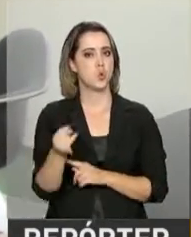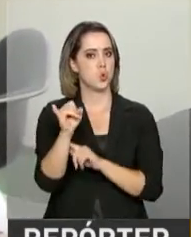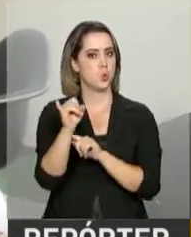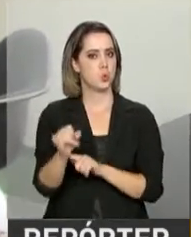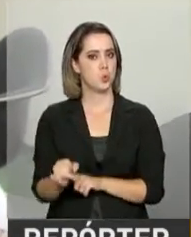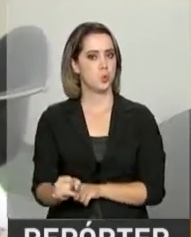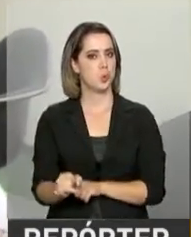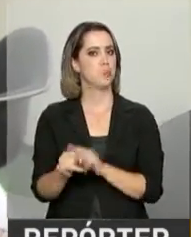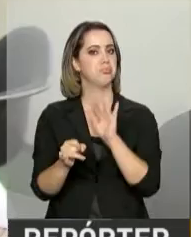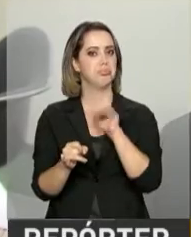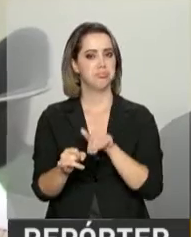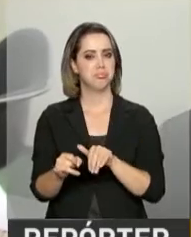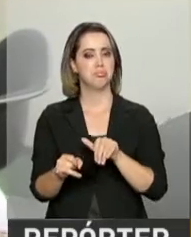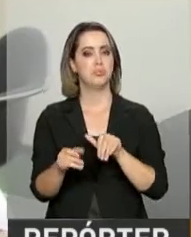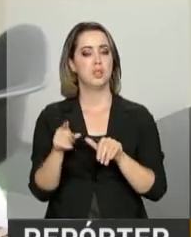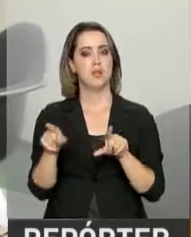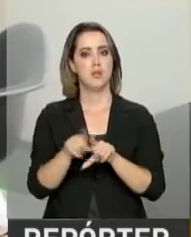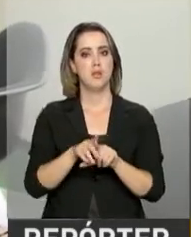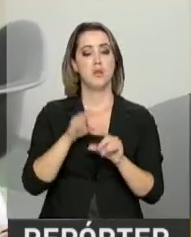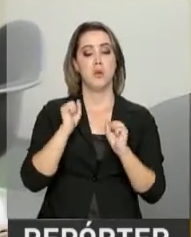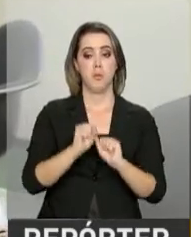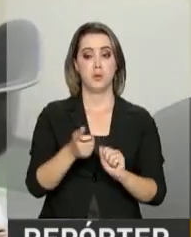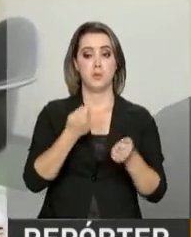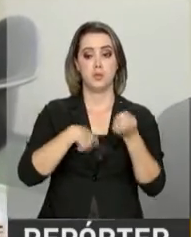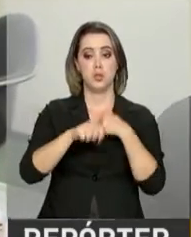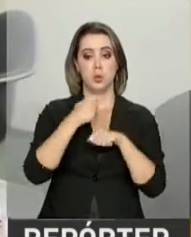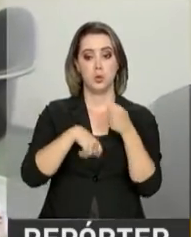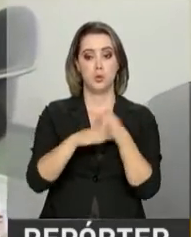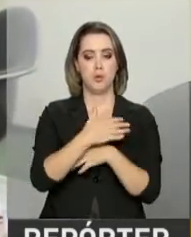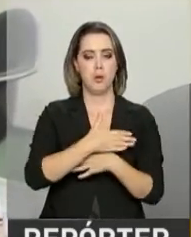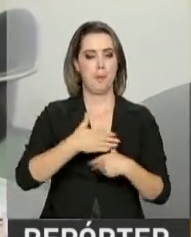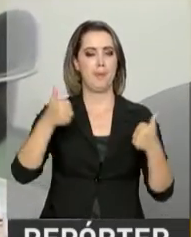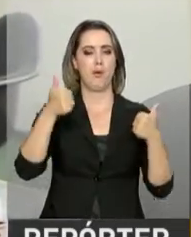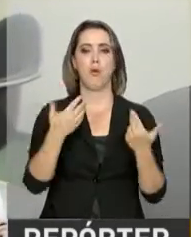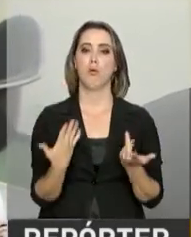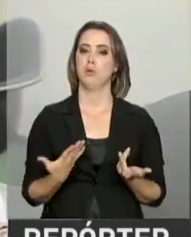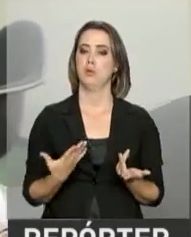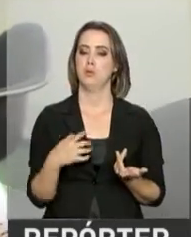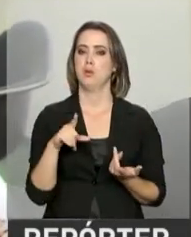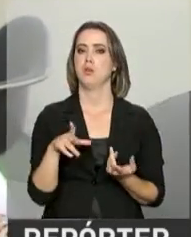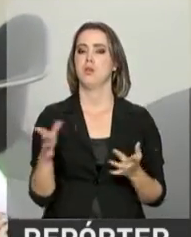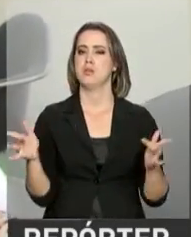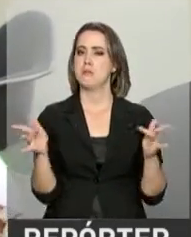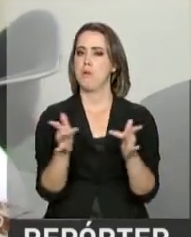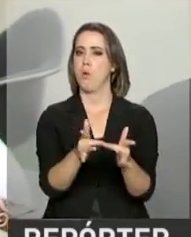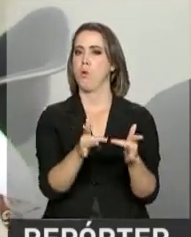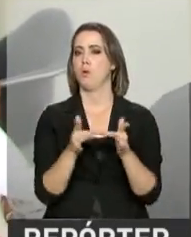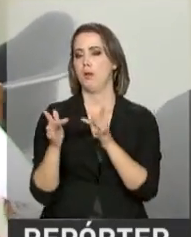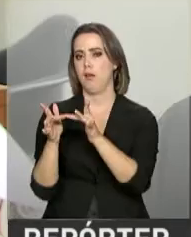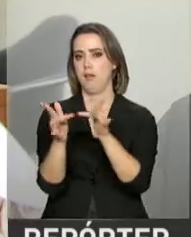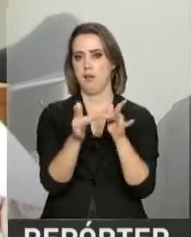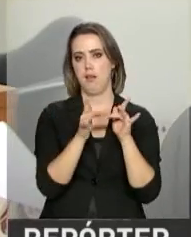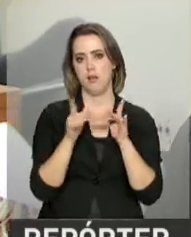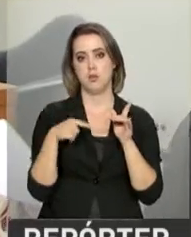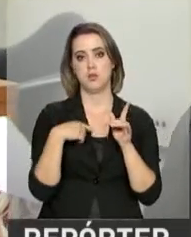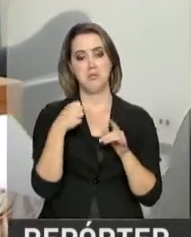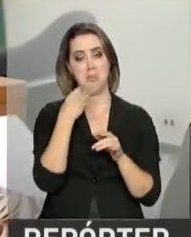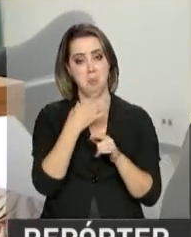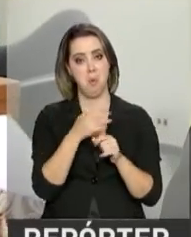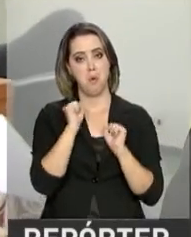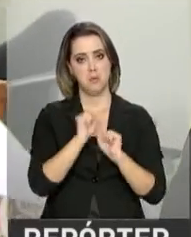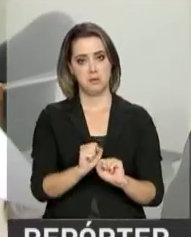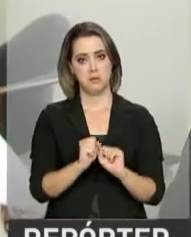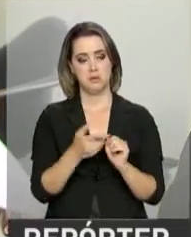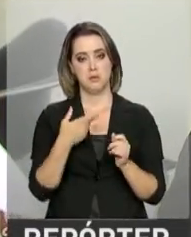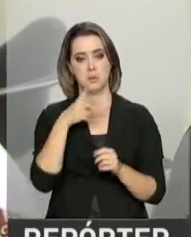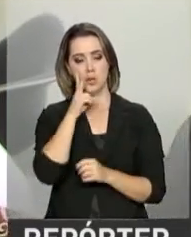de repercutir no dinamismo da economia nos últimos meses, estão associados às boas chances